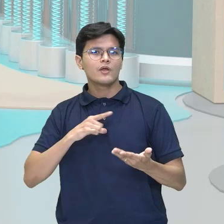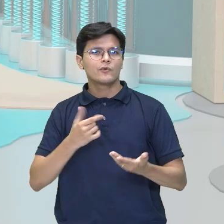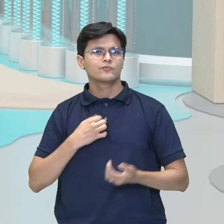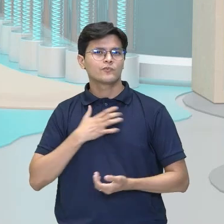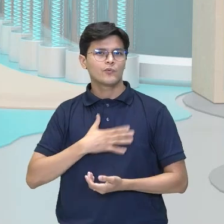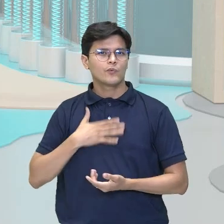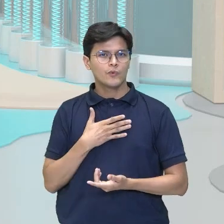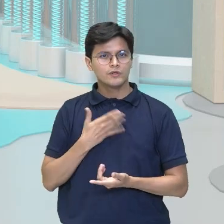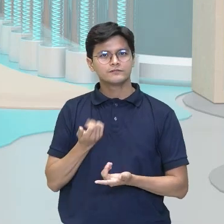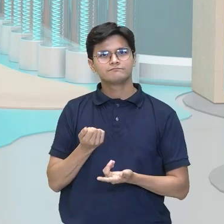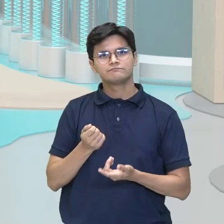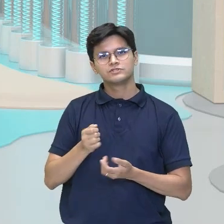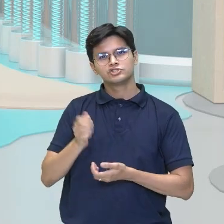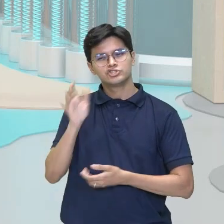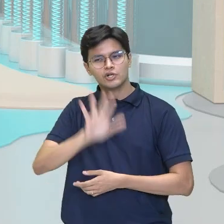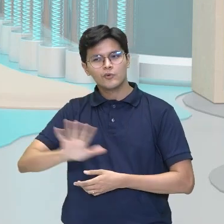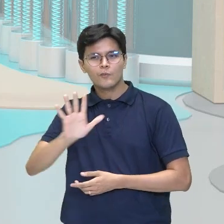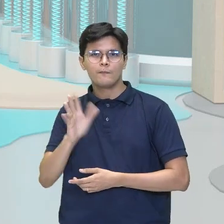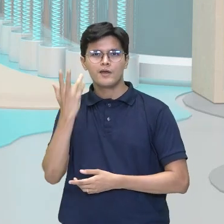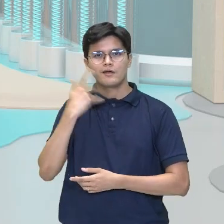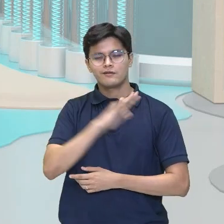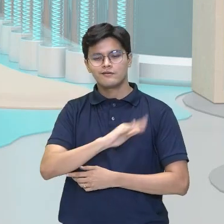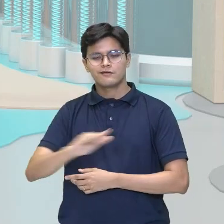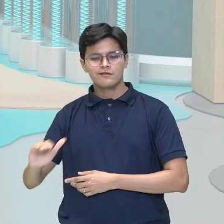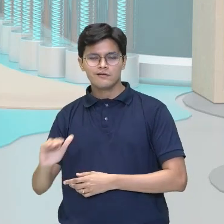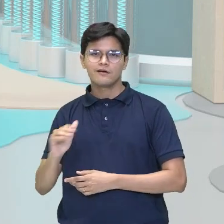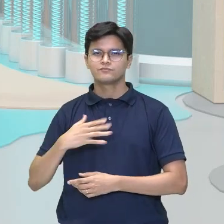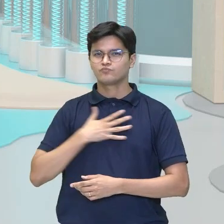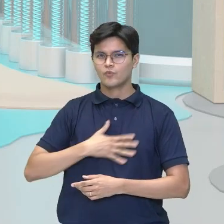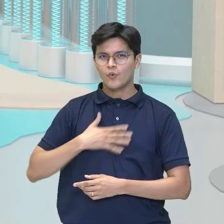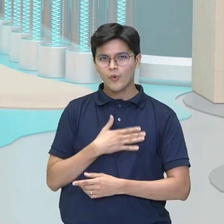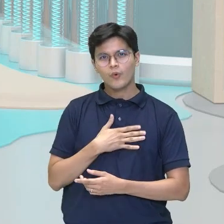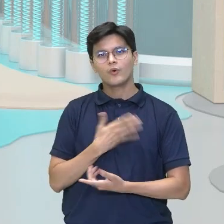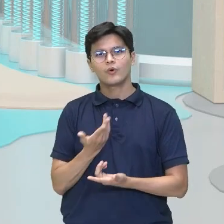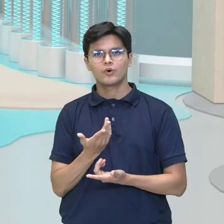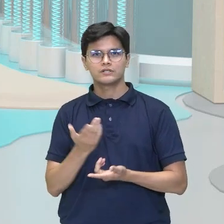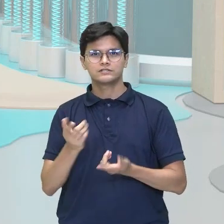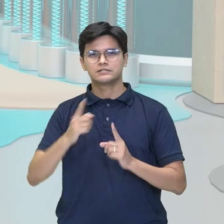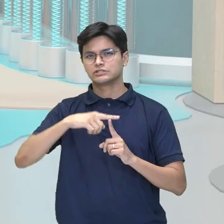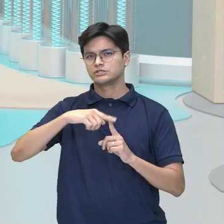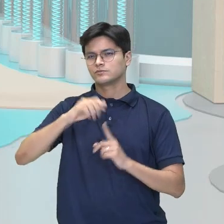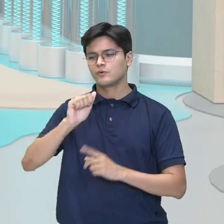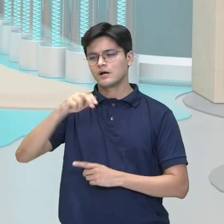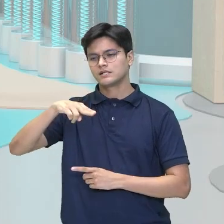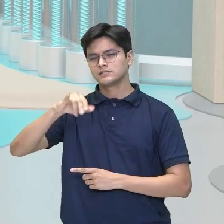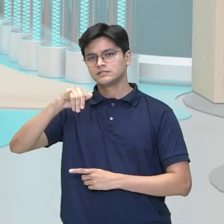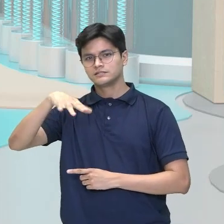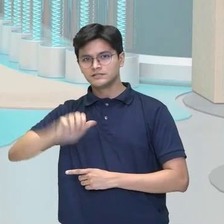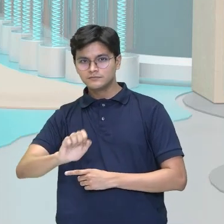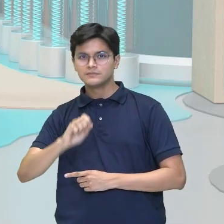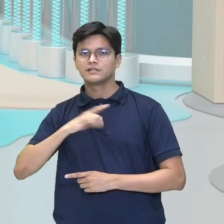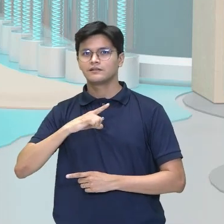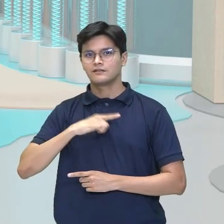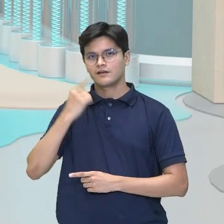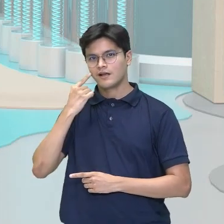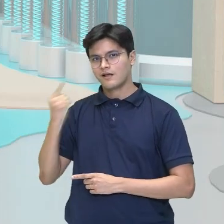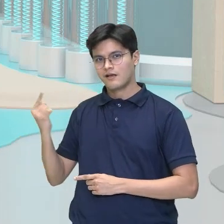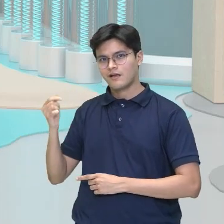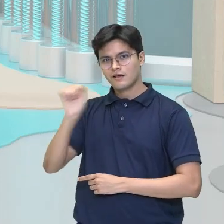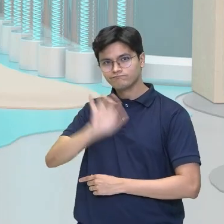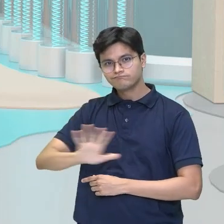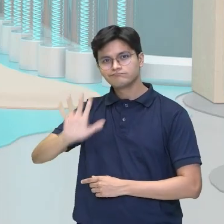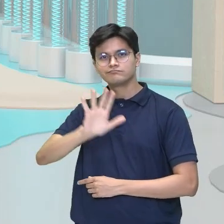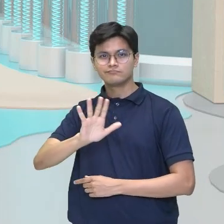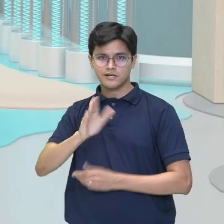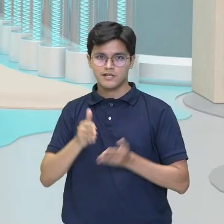muito de animes. Eu escolhi esse aqui, que tem um barquinho, que é o meu favorito, e aí não sei se vocês conseguem